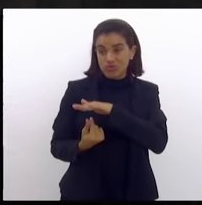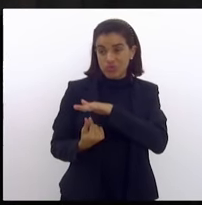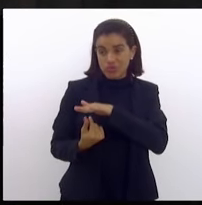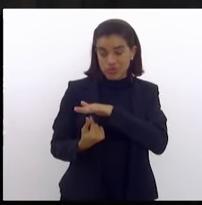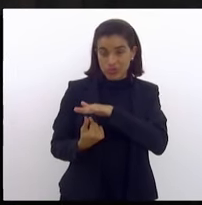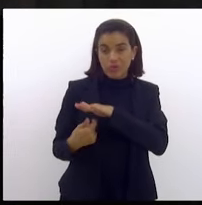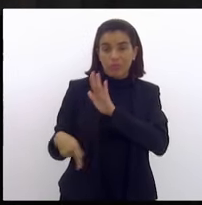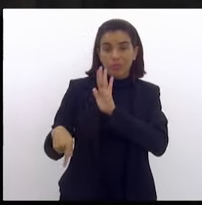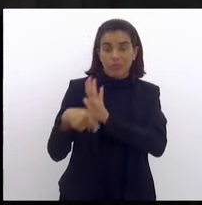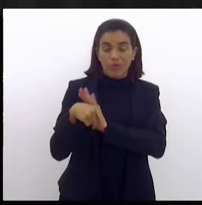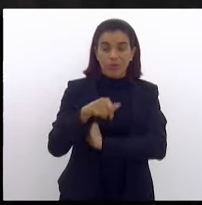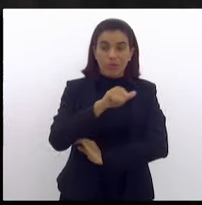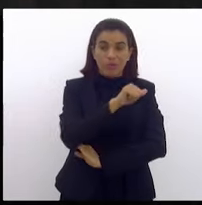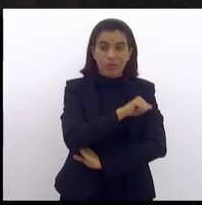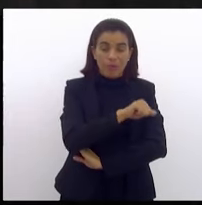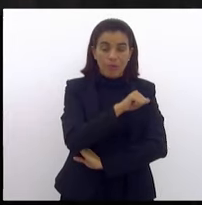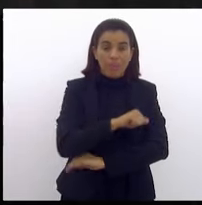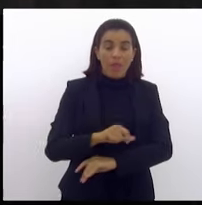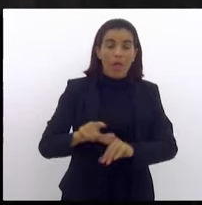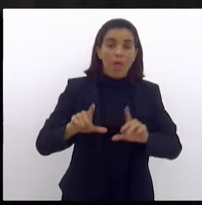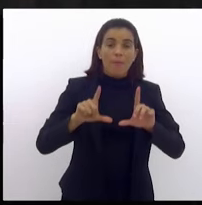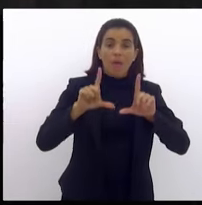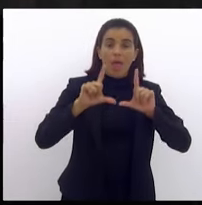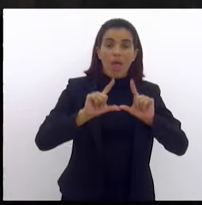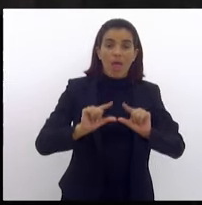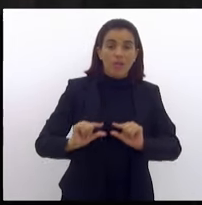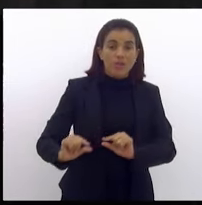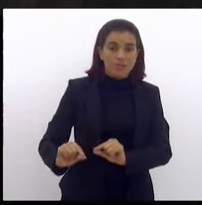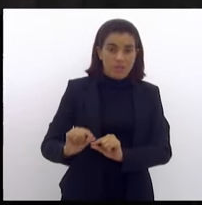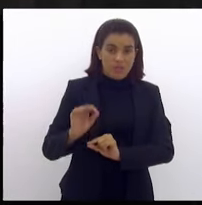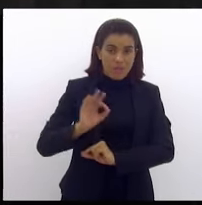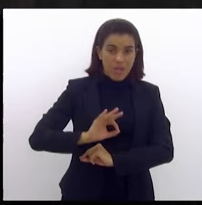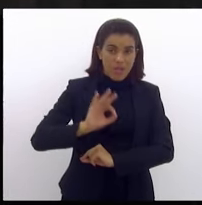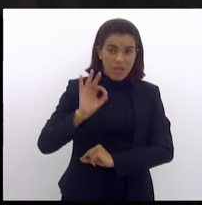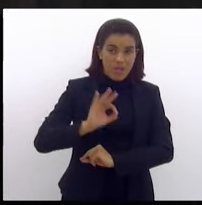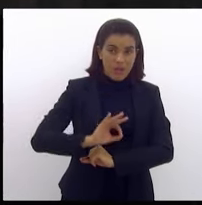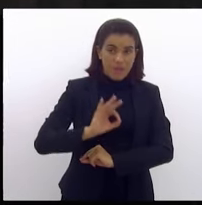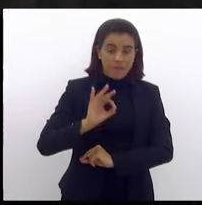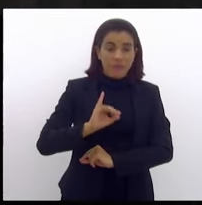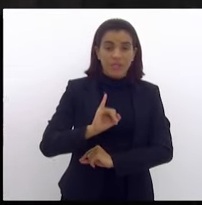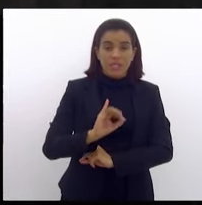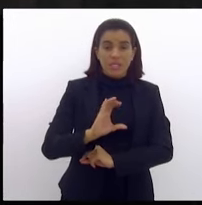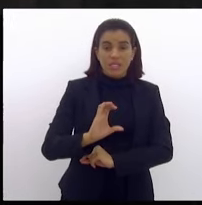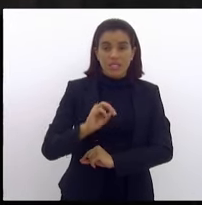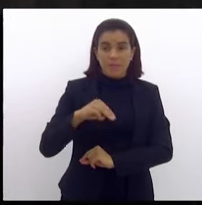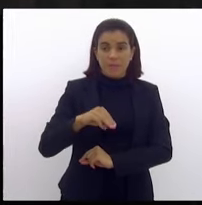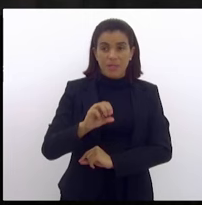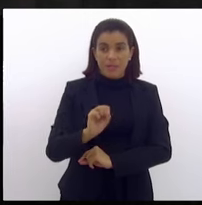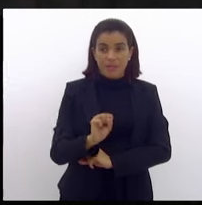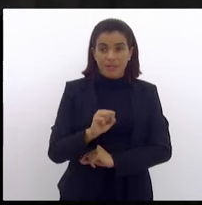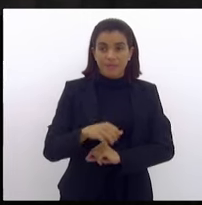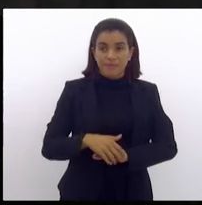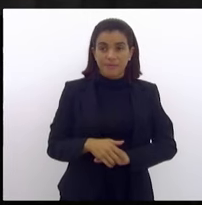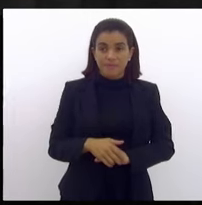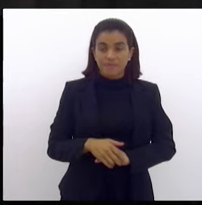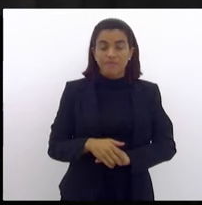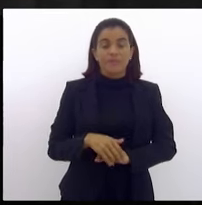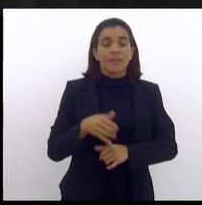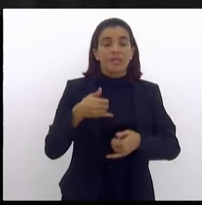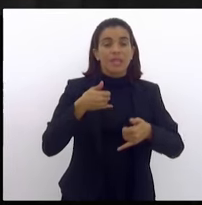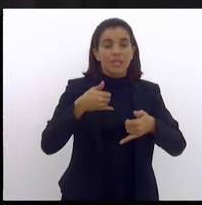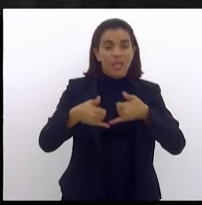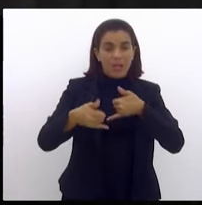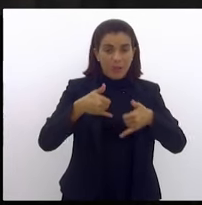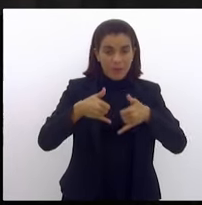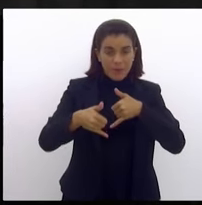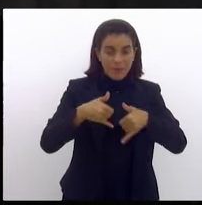Janeiro, por redução da alíquota de ICMS sobre energia,